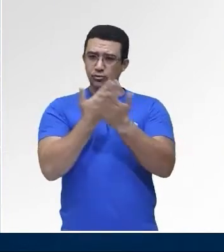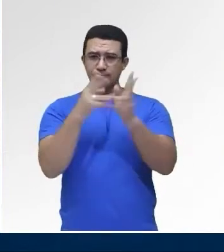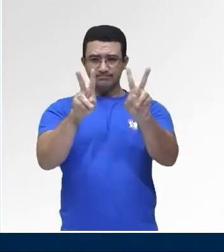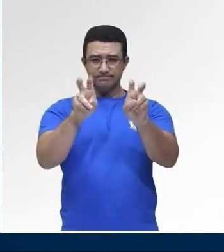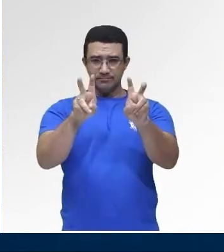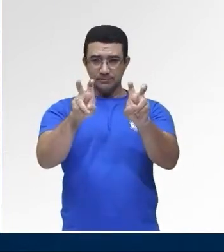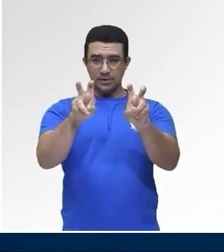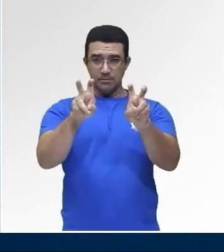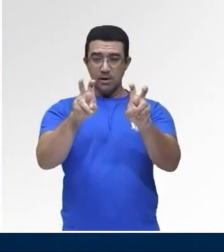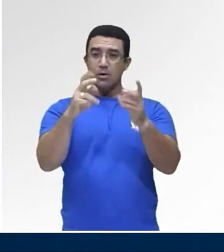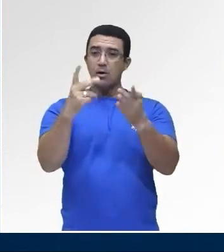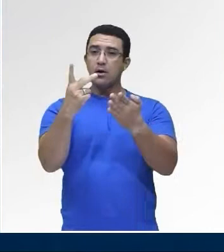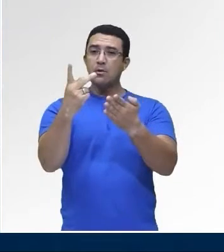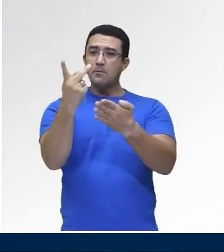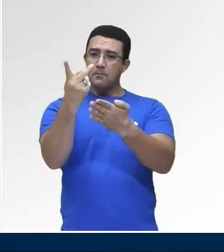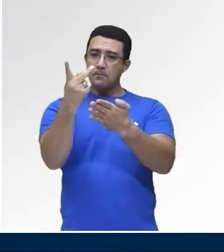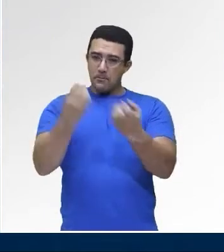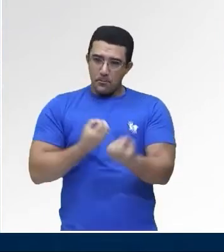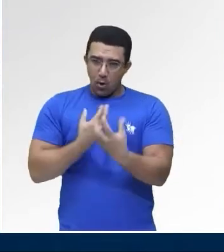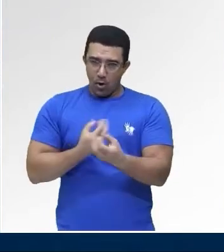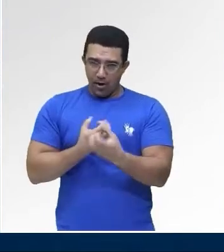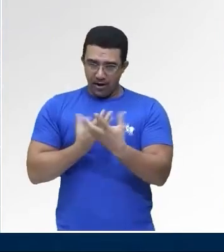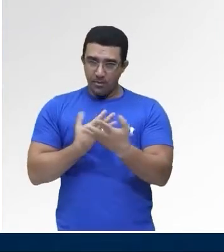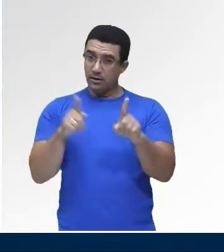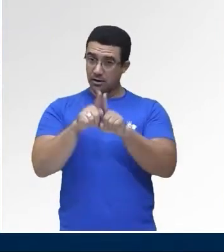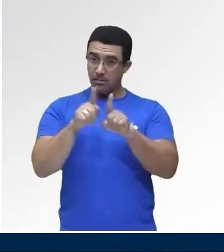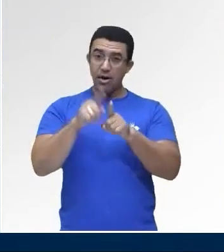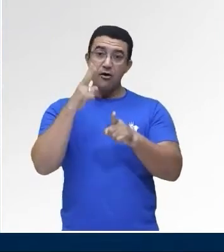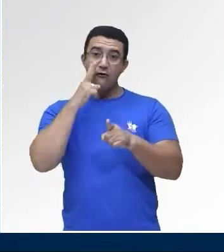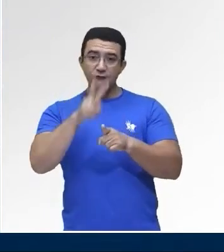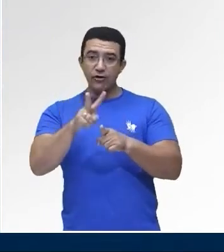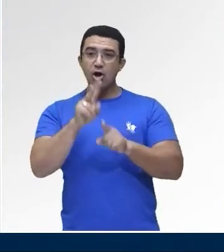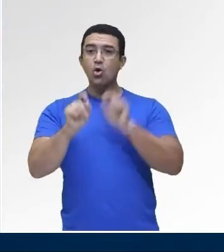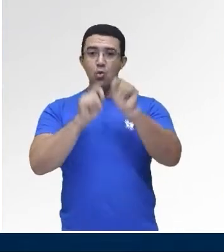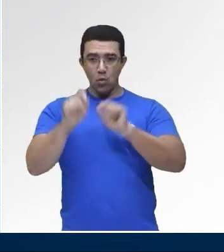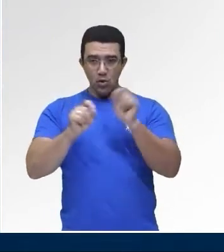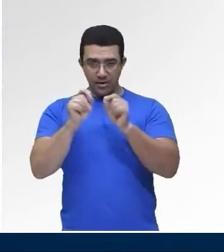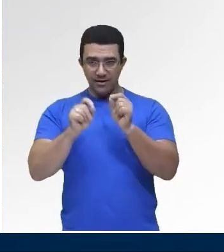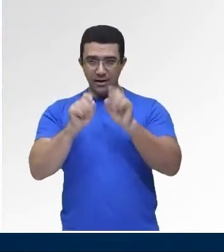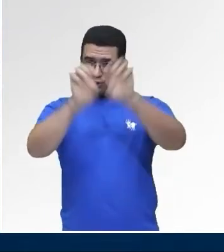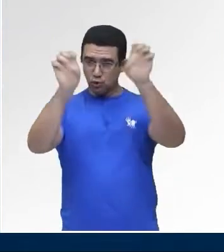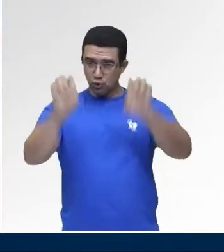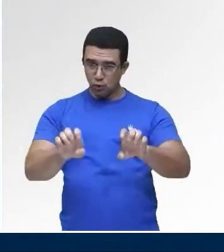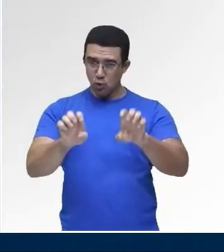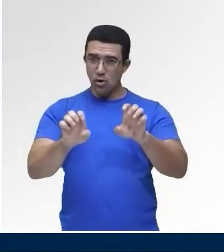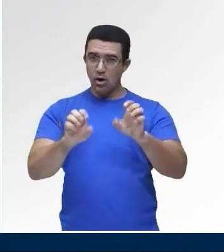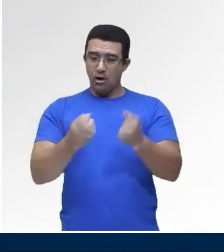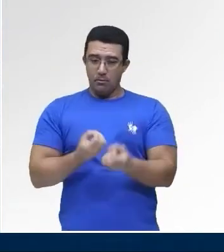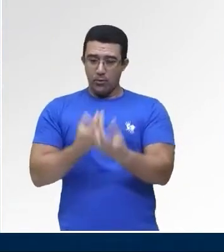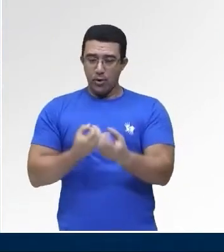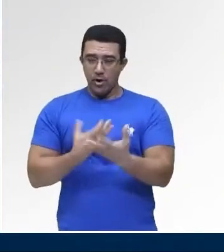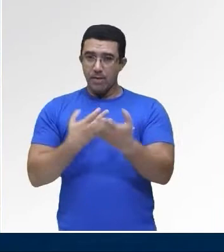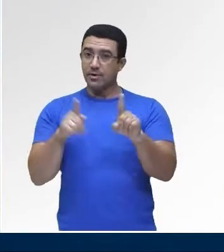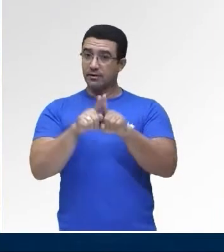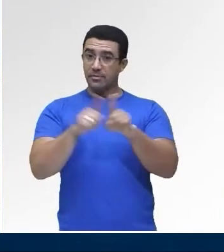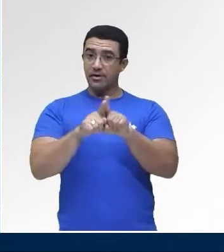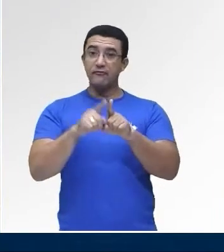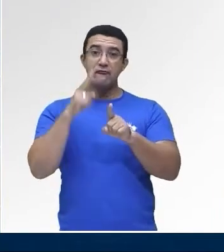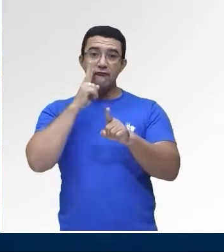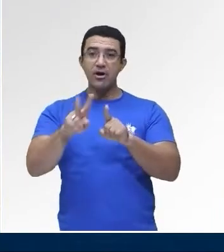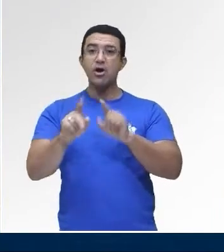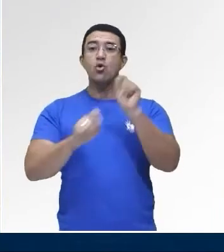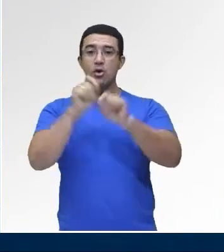poema, vamos estudar o que é poesia, vamos ver como se estrutura o poema, né? Como é que ele é constituído. E